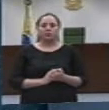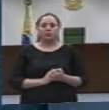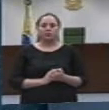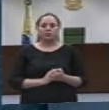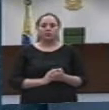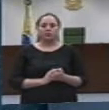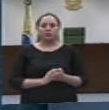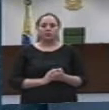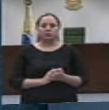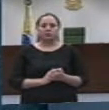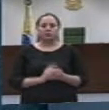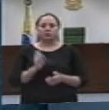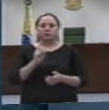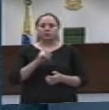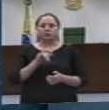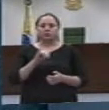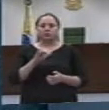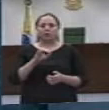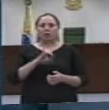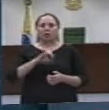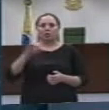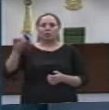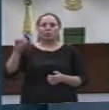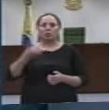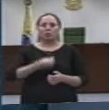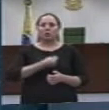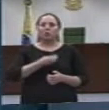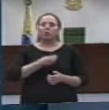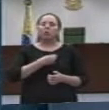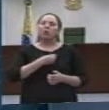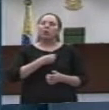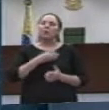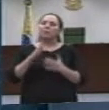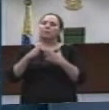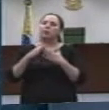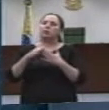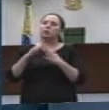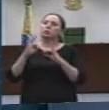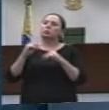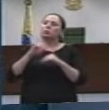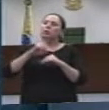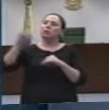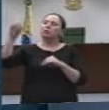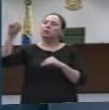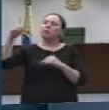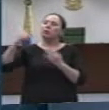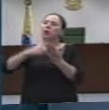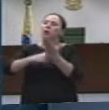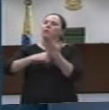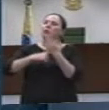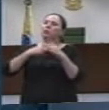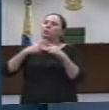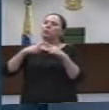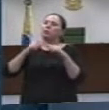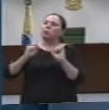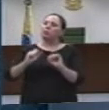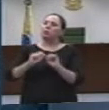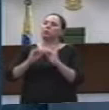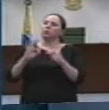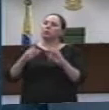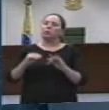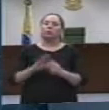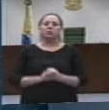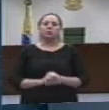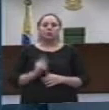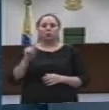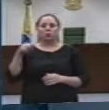de Deus existe nós pedimos tudo a ele ele ajuda é porque ele é capaz de qualquer coisa quadro 1 do su1 origem do